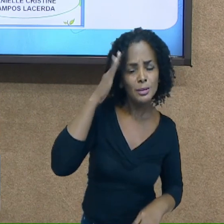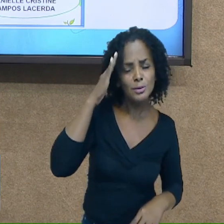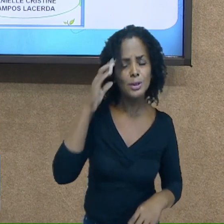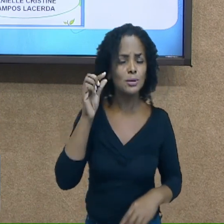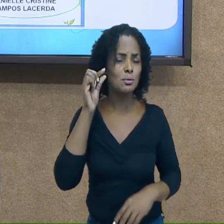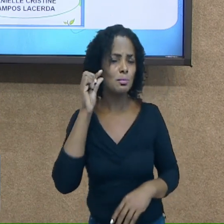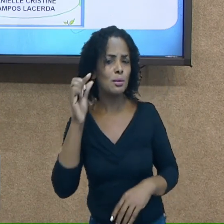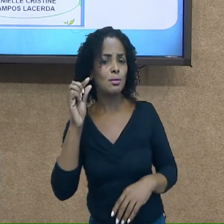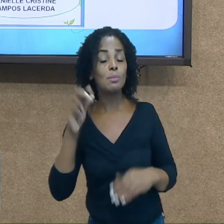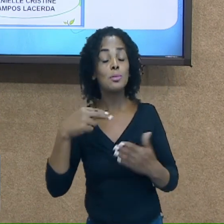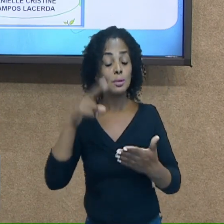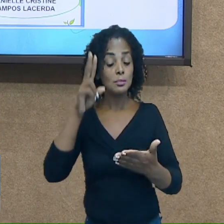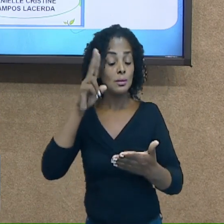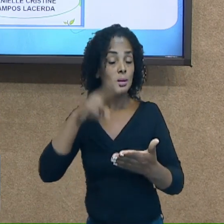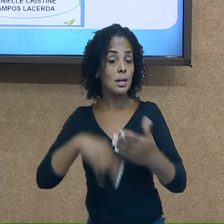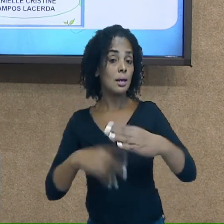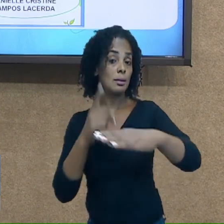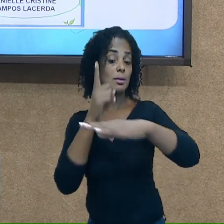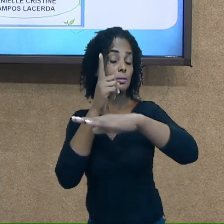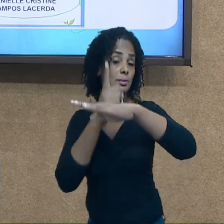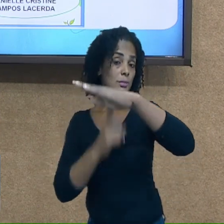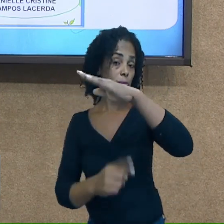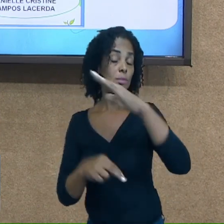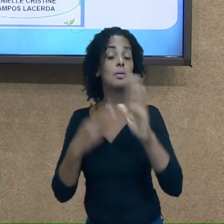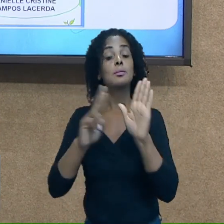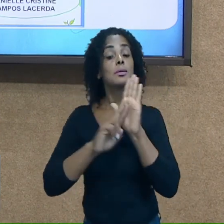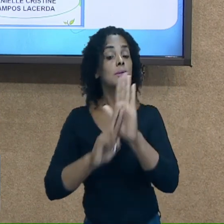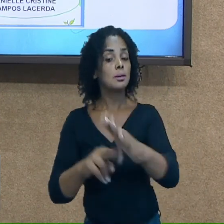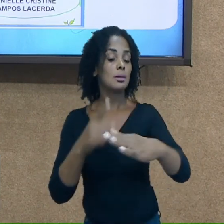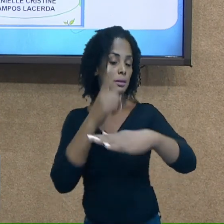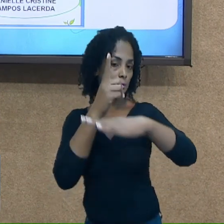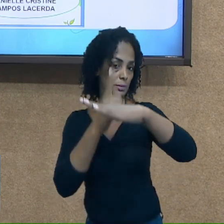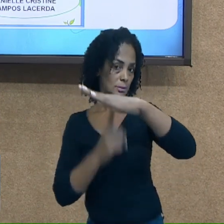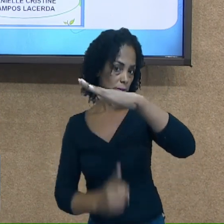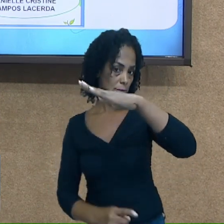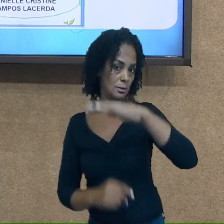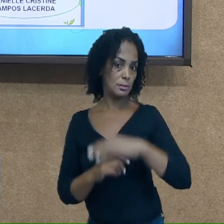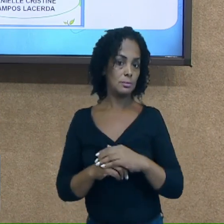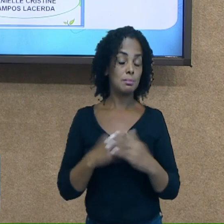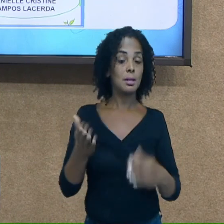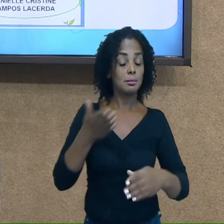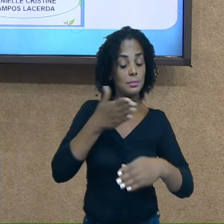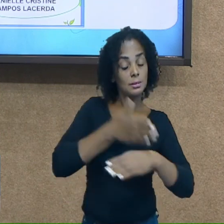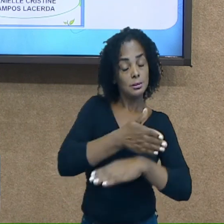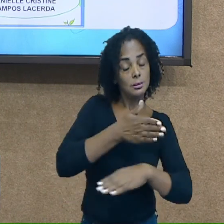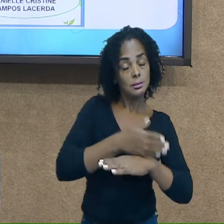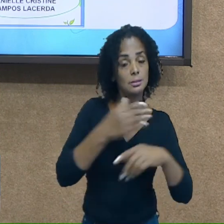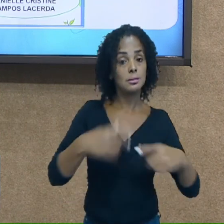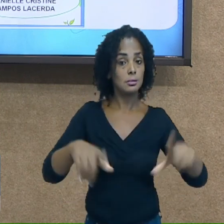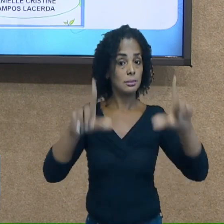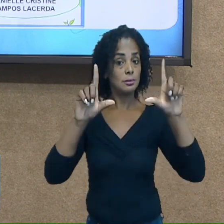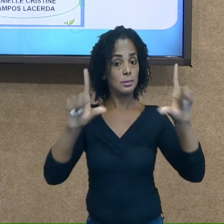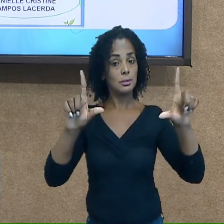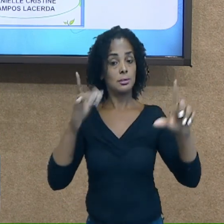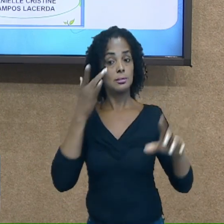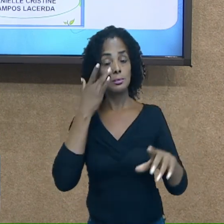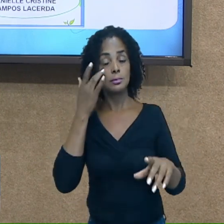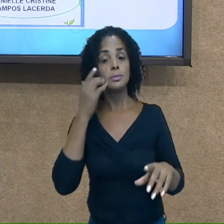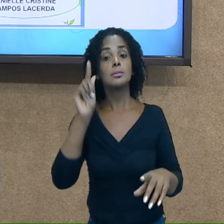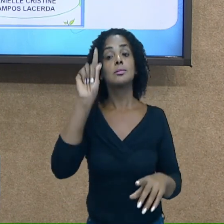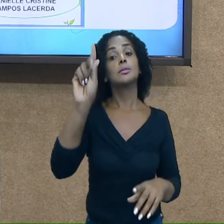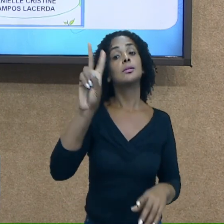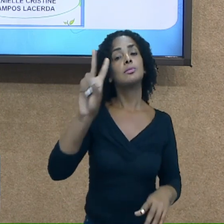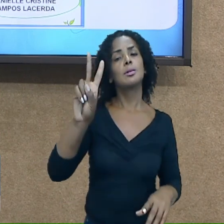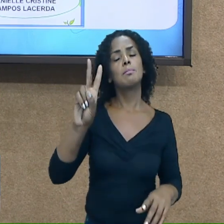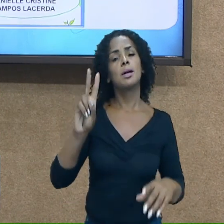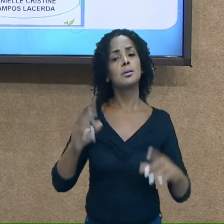fração, compreendido como representar esta fração. E para acessar a nossa plataforma SMED-GV, basta